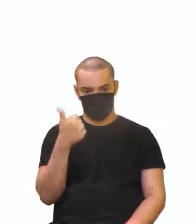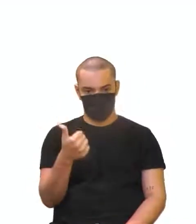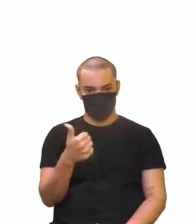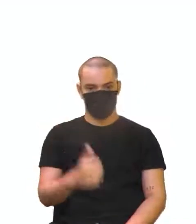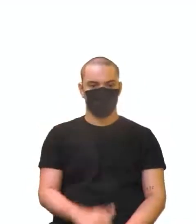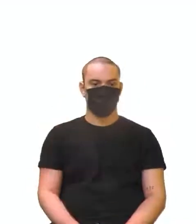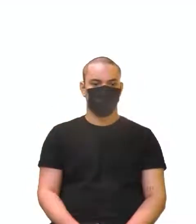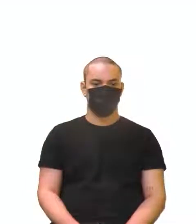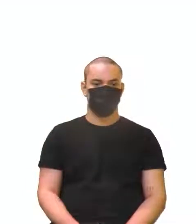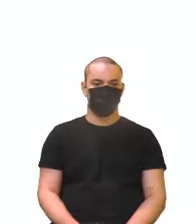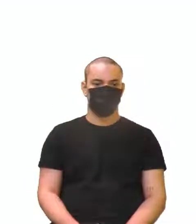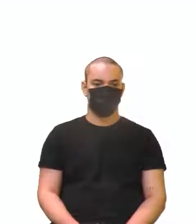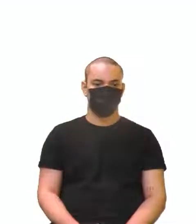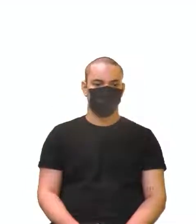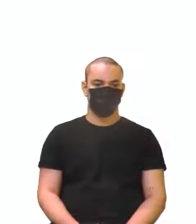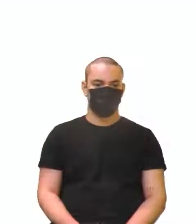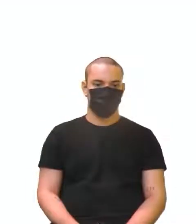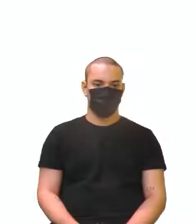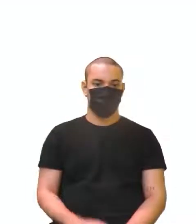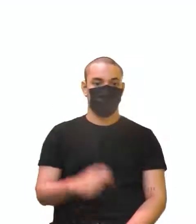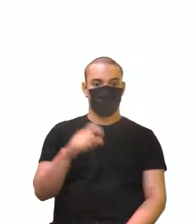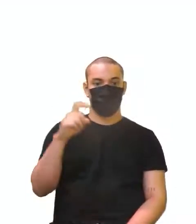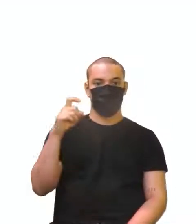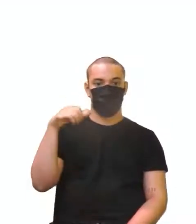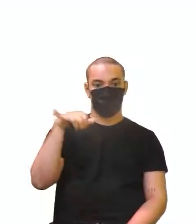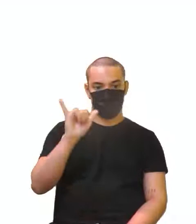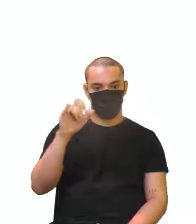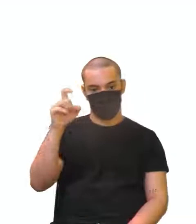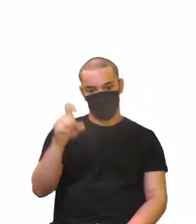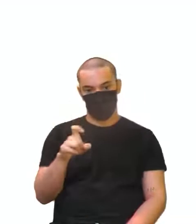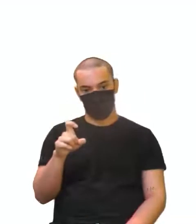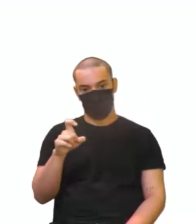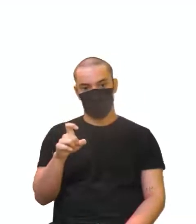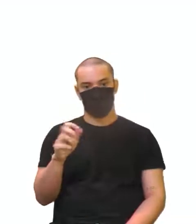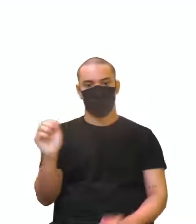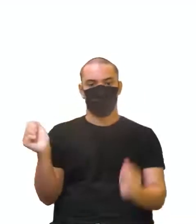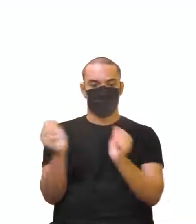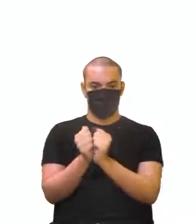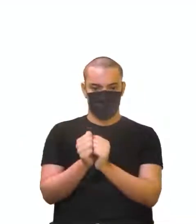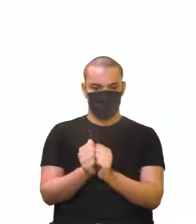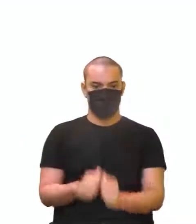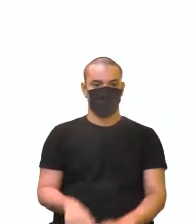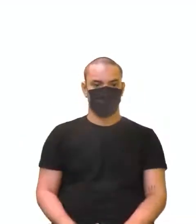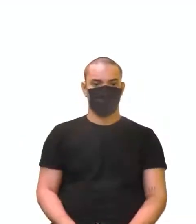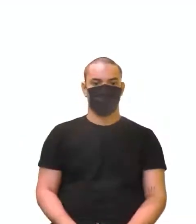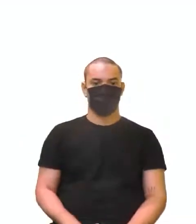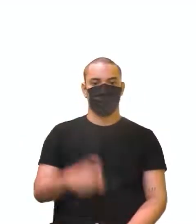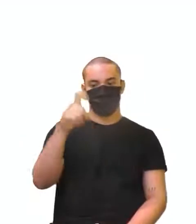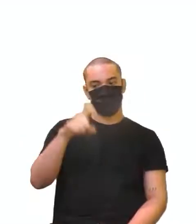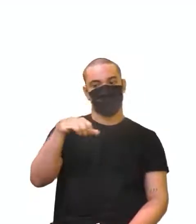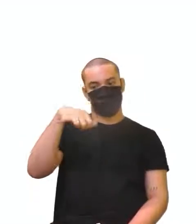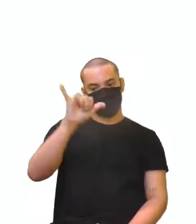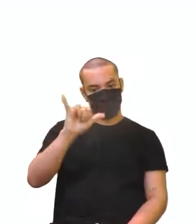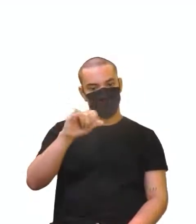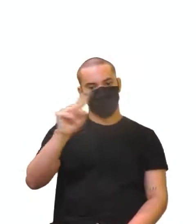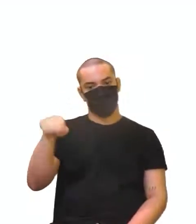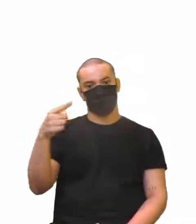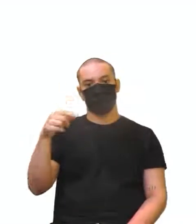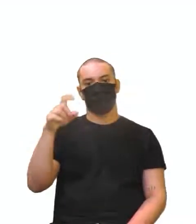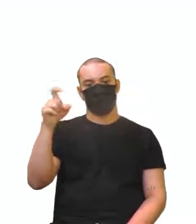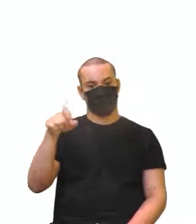XX. Y com X vai dar XY. Aí com X de novo vai dar